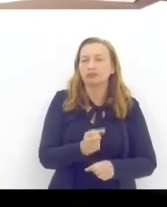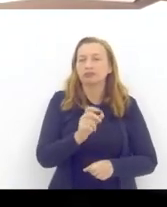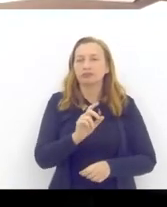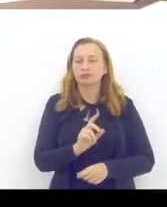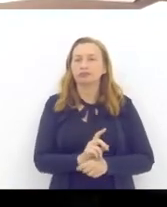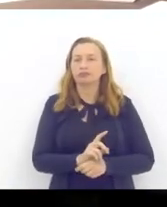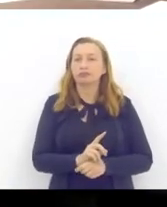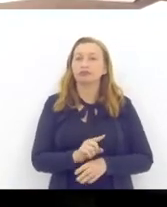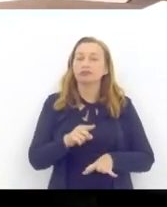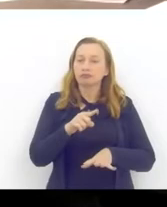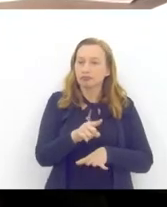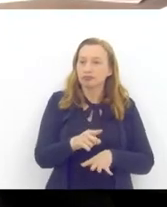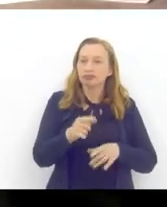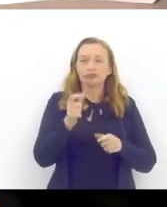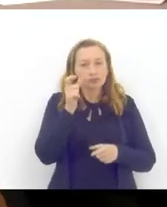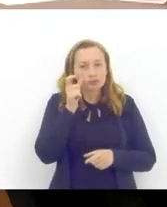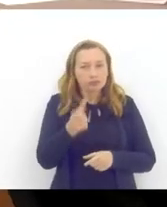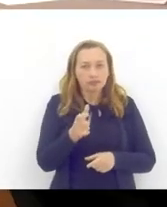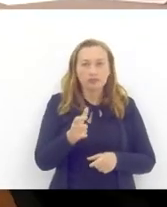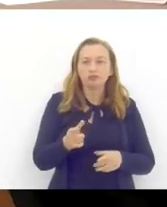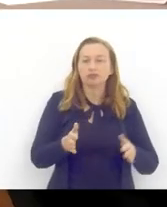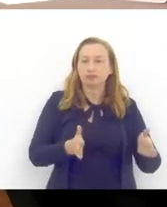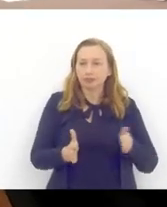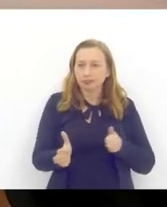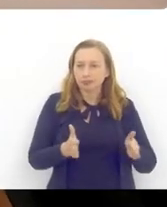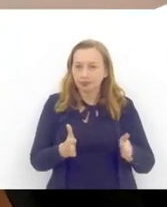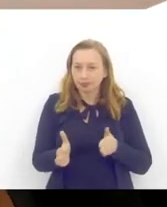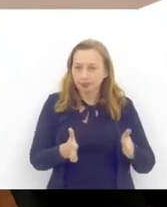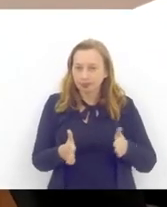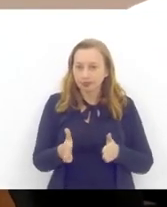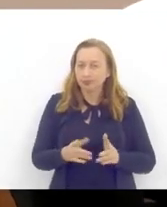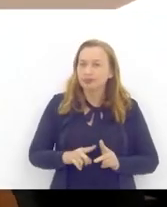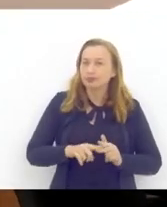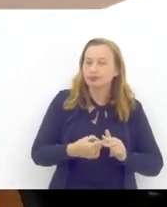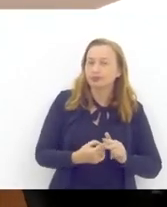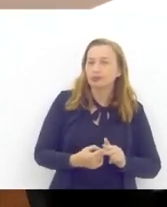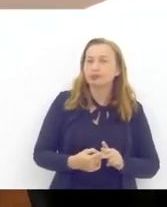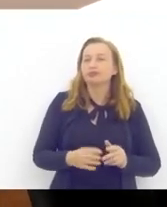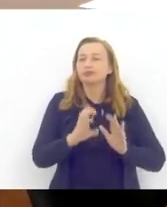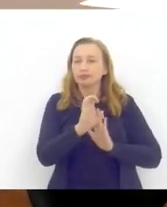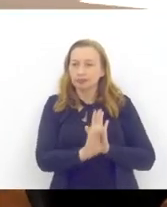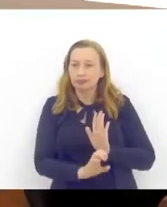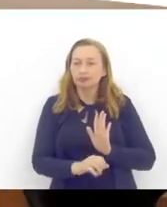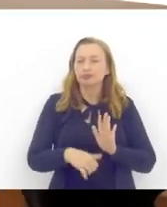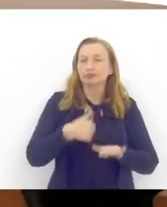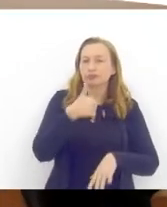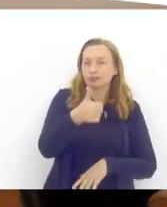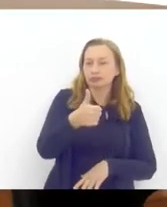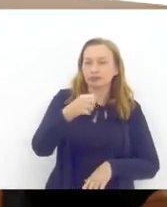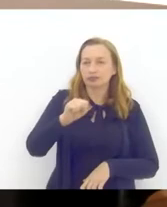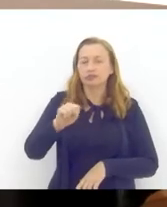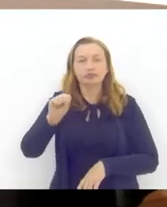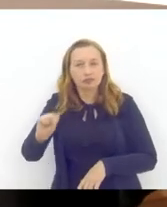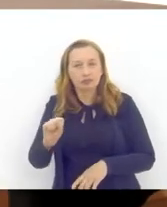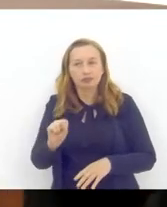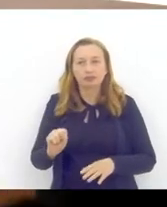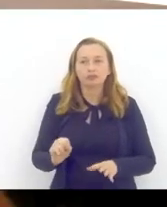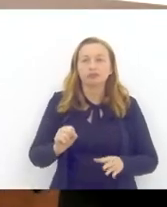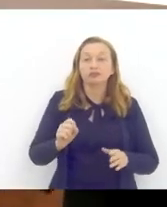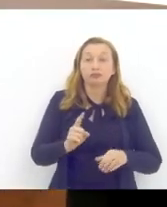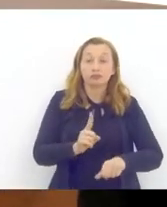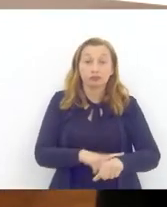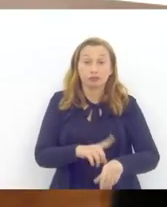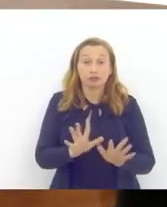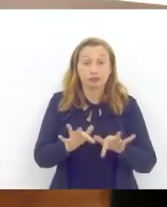já nos alertavam que o prazo para a regulamentação da Emenda Constitucional 108 vinha se vencendo, né?